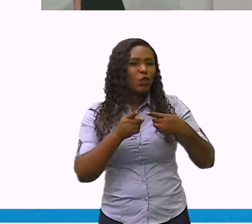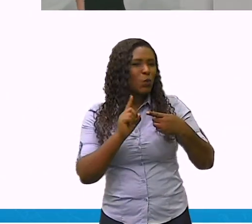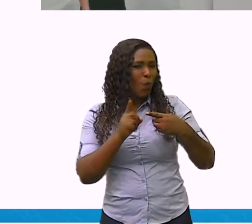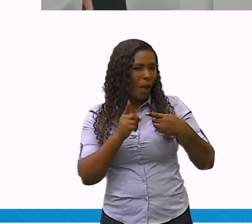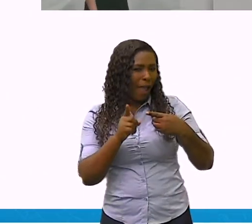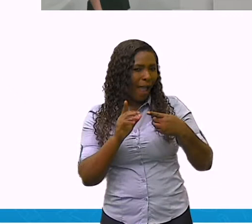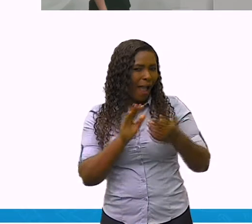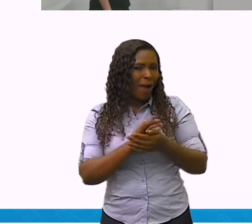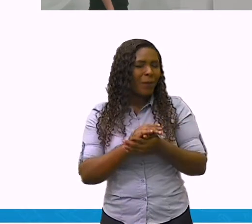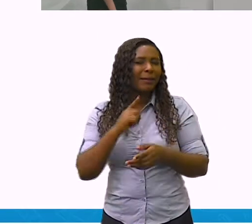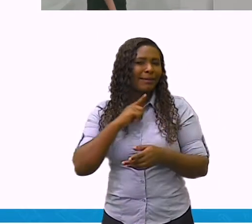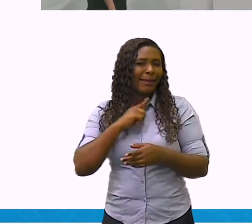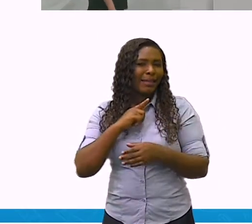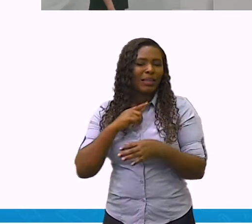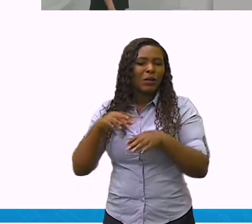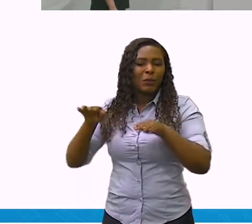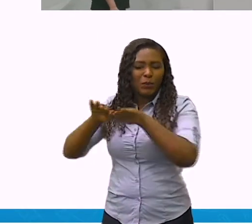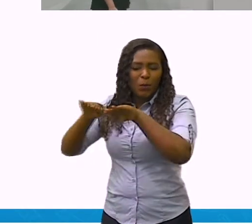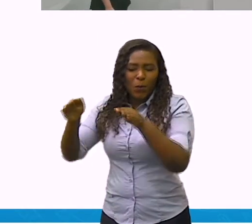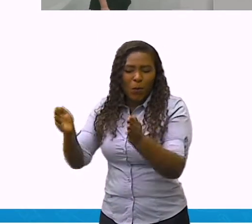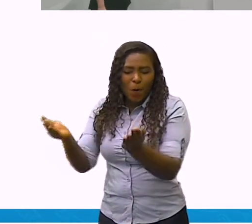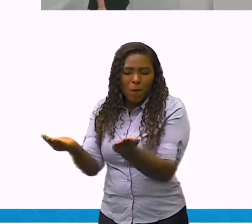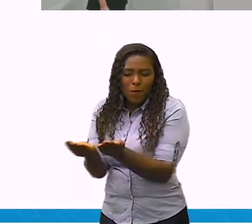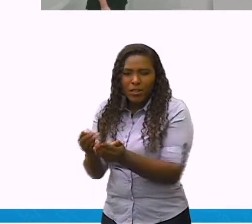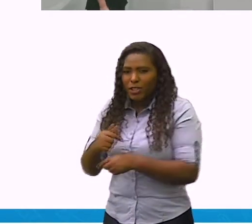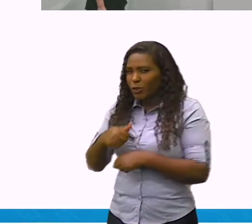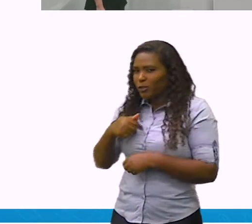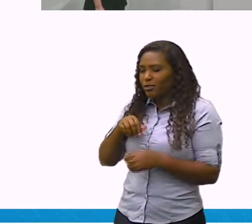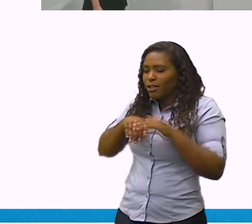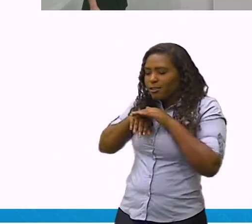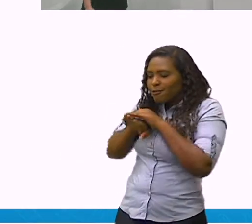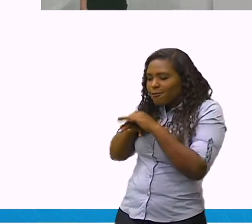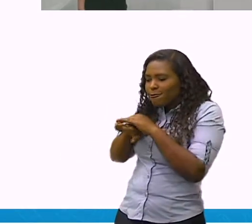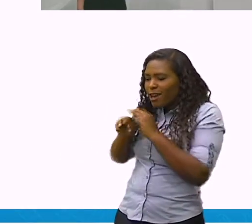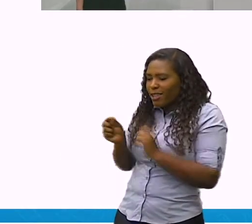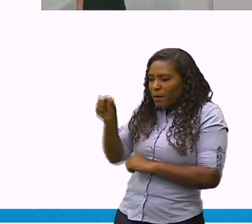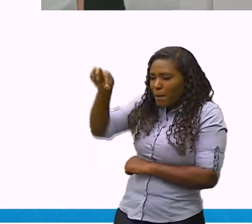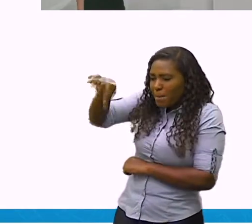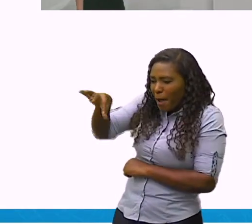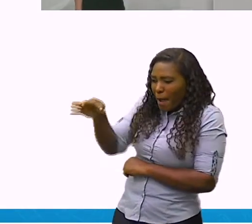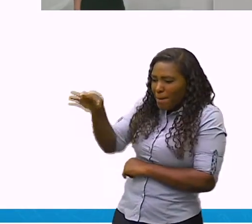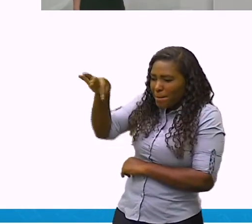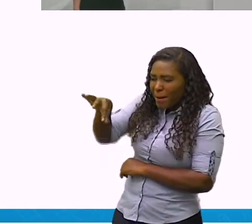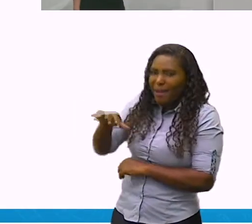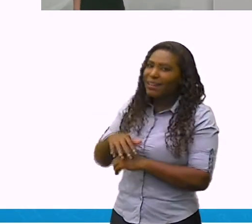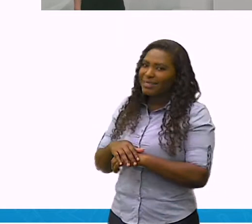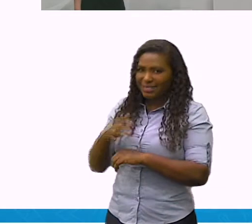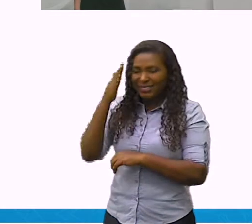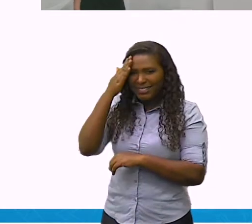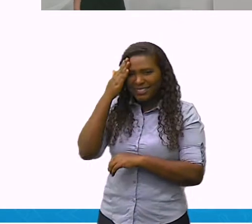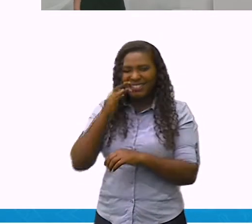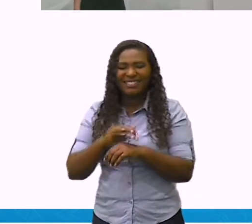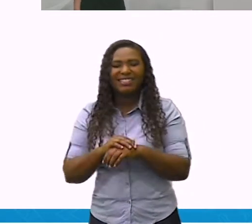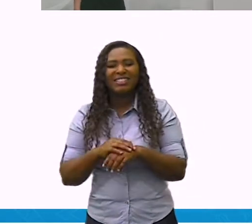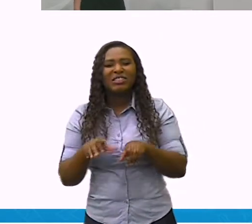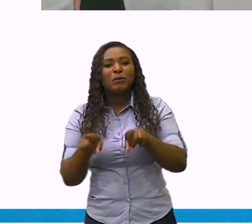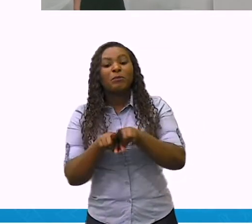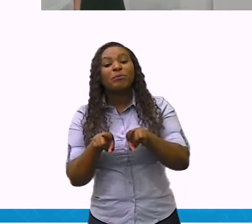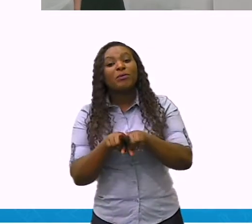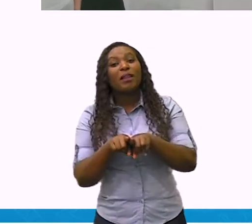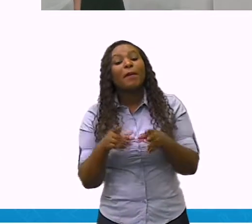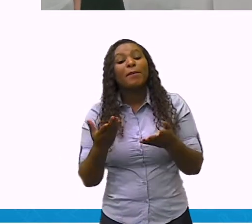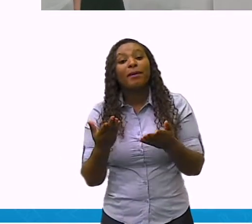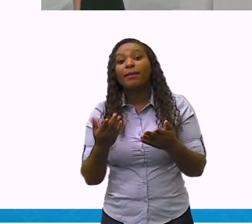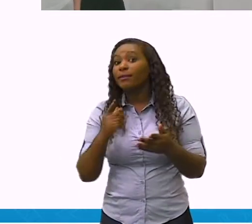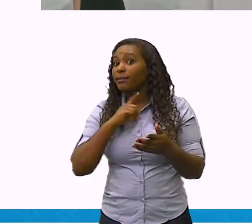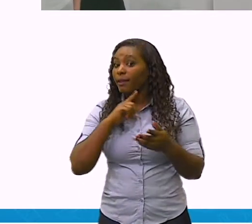nosso cofre, não é mesmo? Temos aqui uma cédula de R$2. Vamos relembrando comigo porque nós